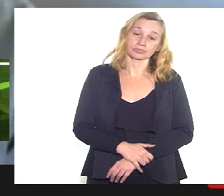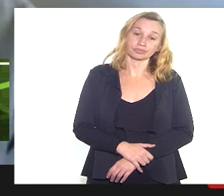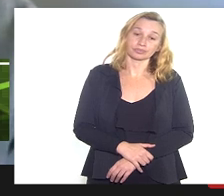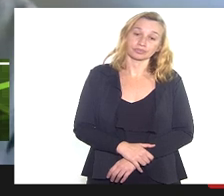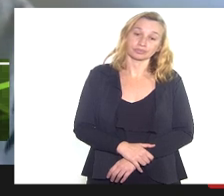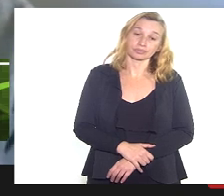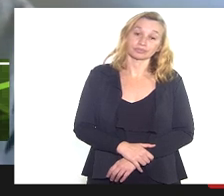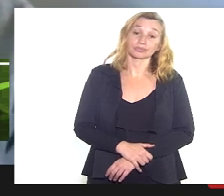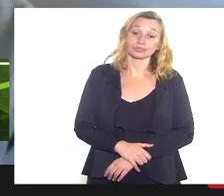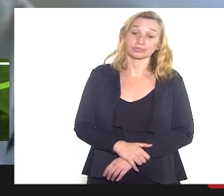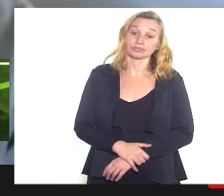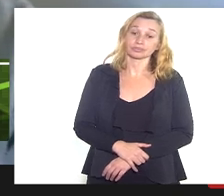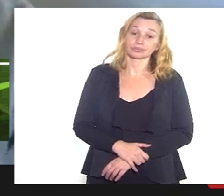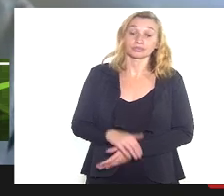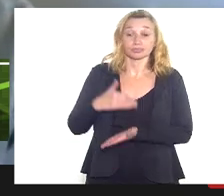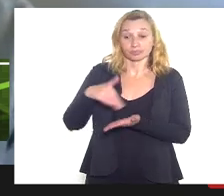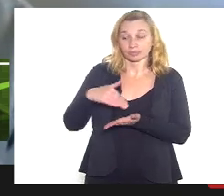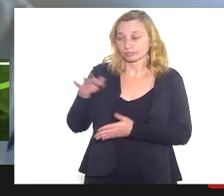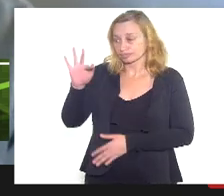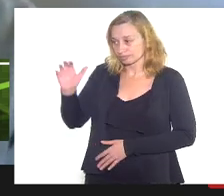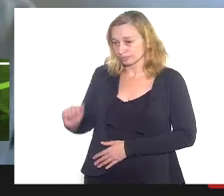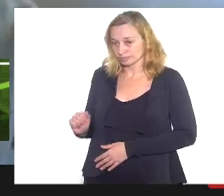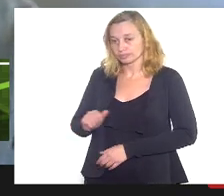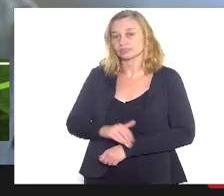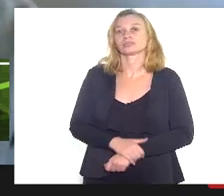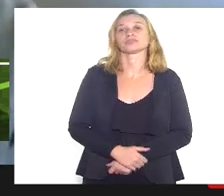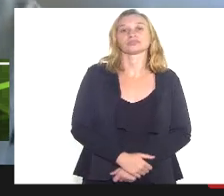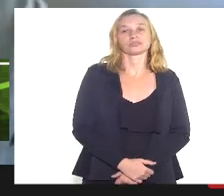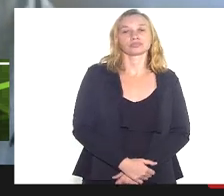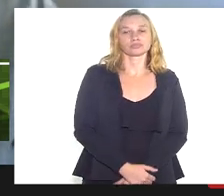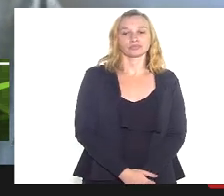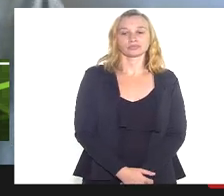falando do Estado aí, a Secretaria de Fazenda,